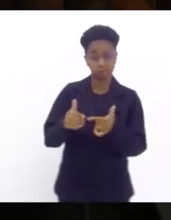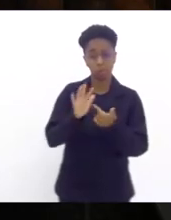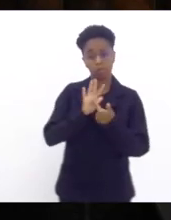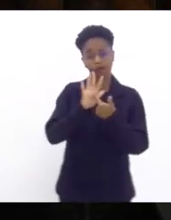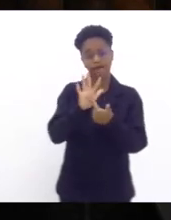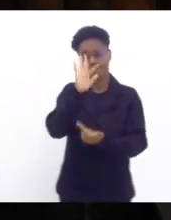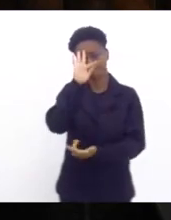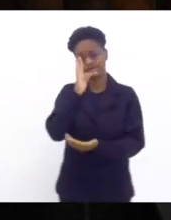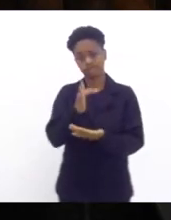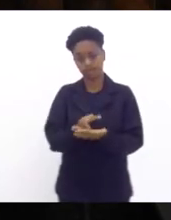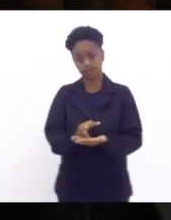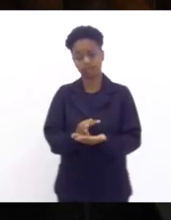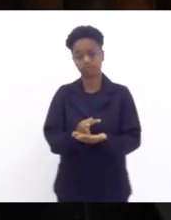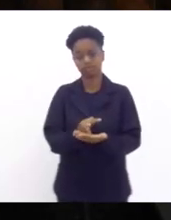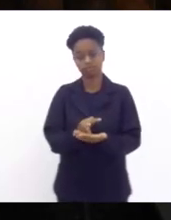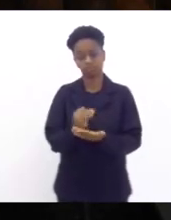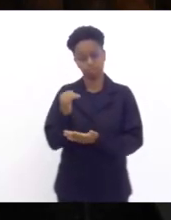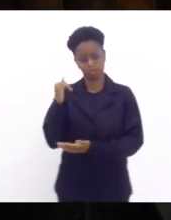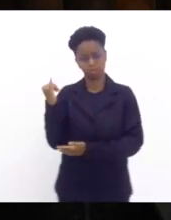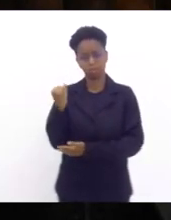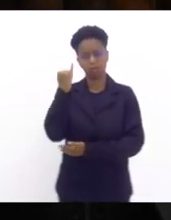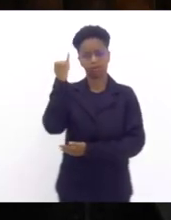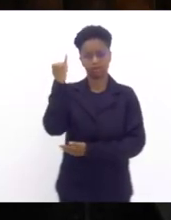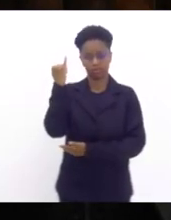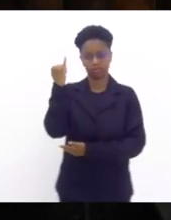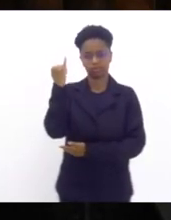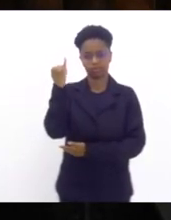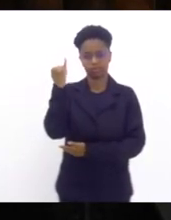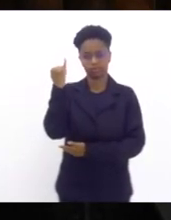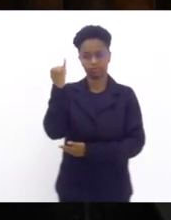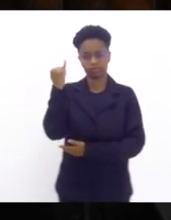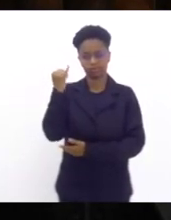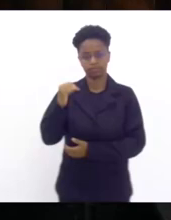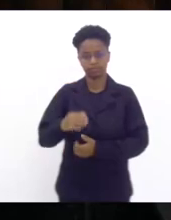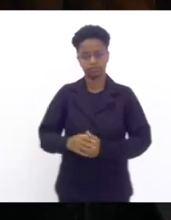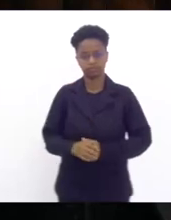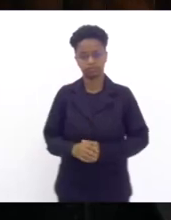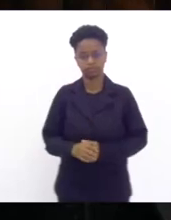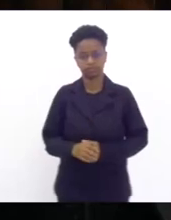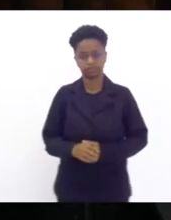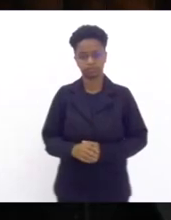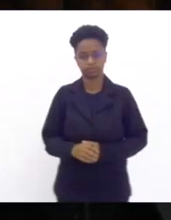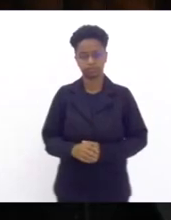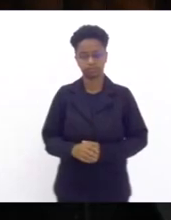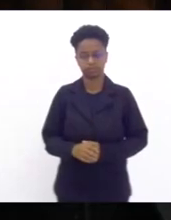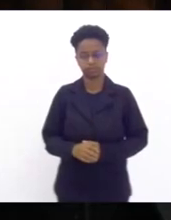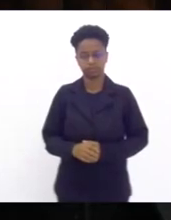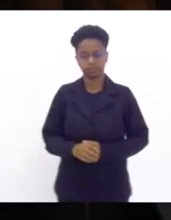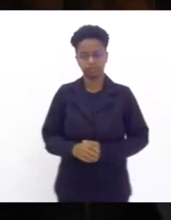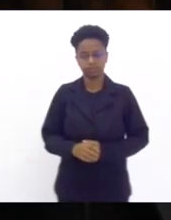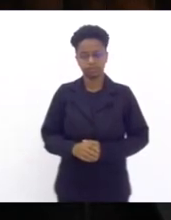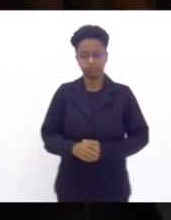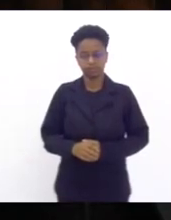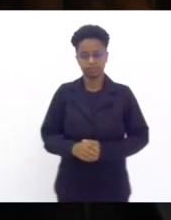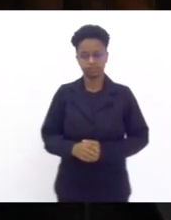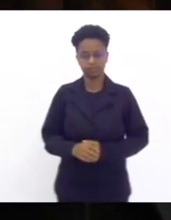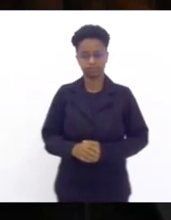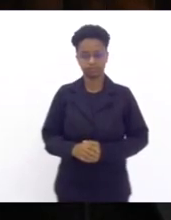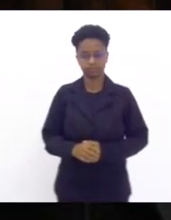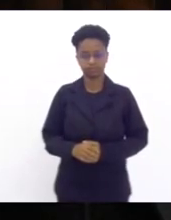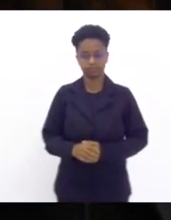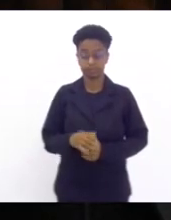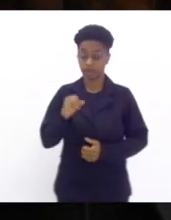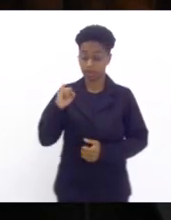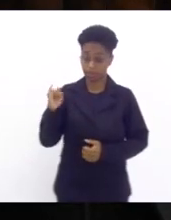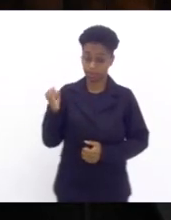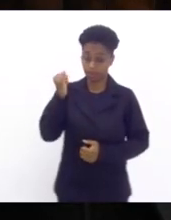muito muito importante porque nesse momento onde o